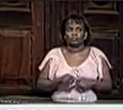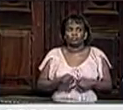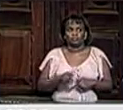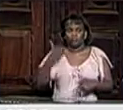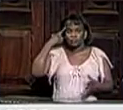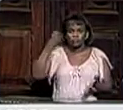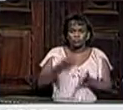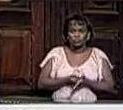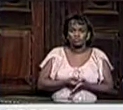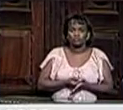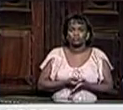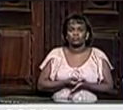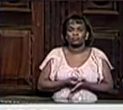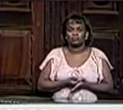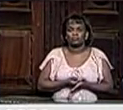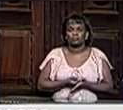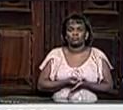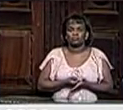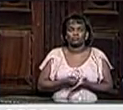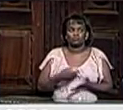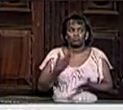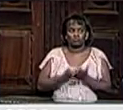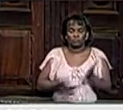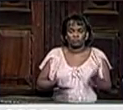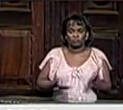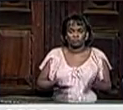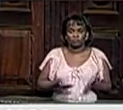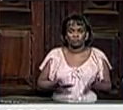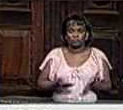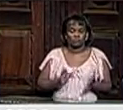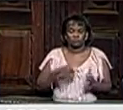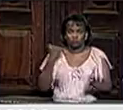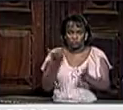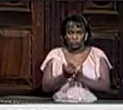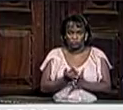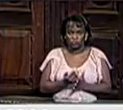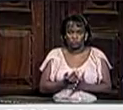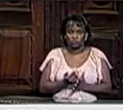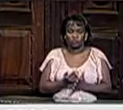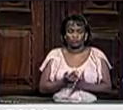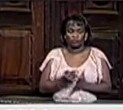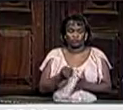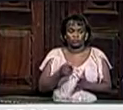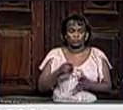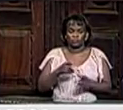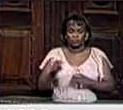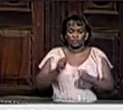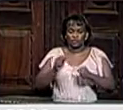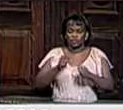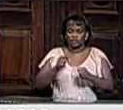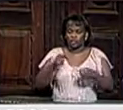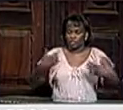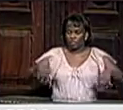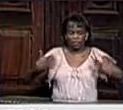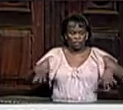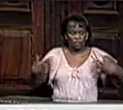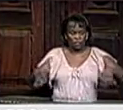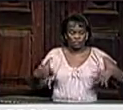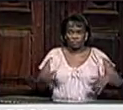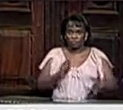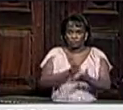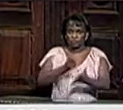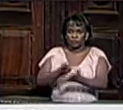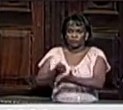que decidiram sobre a perda total do controle dos